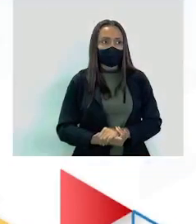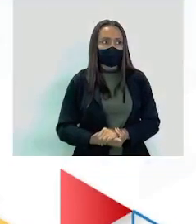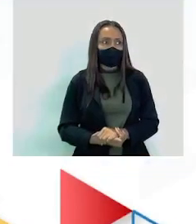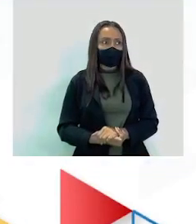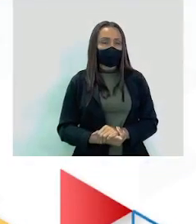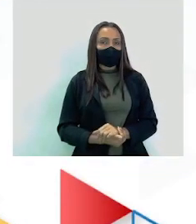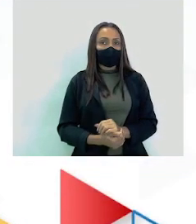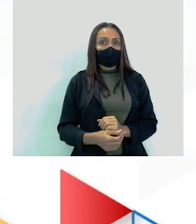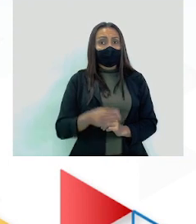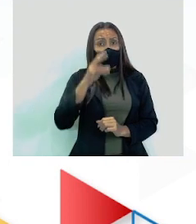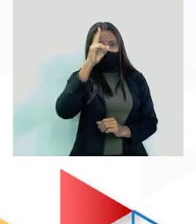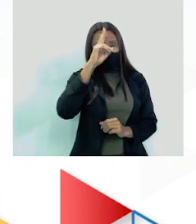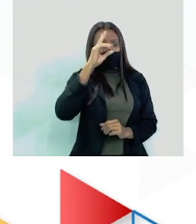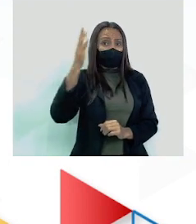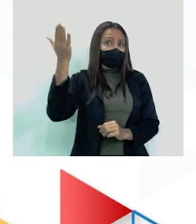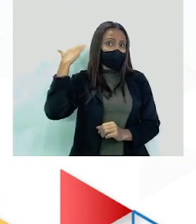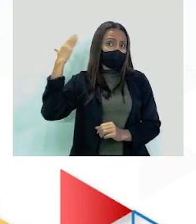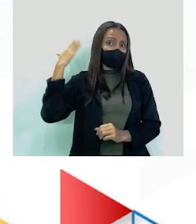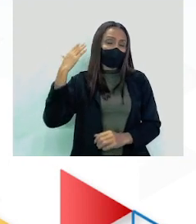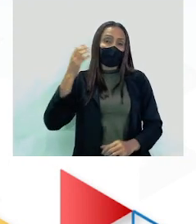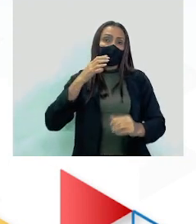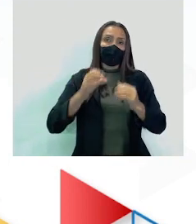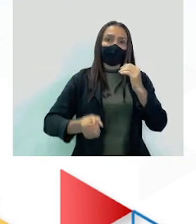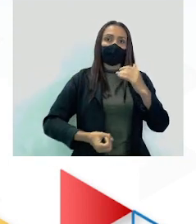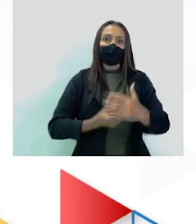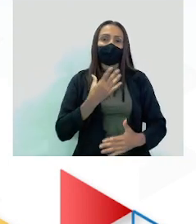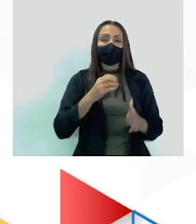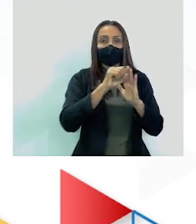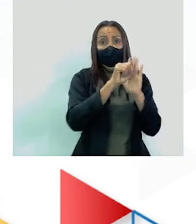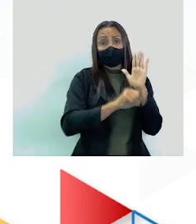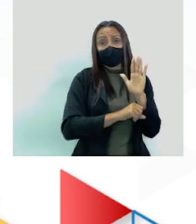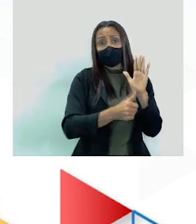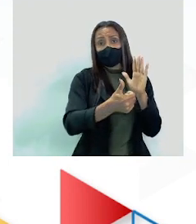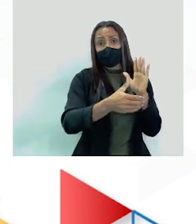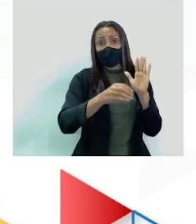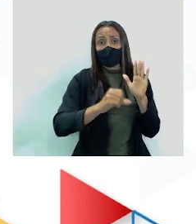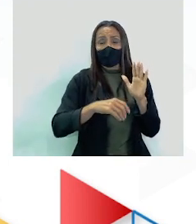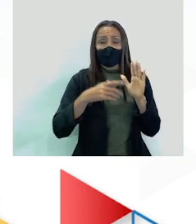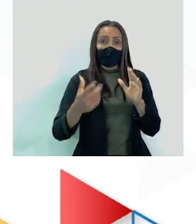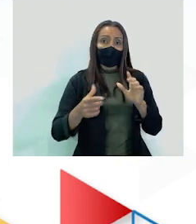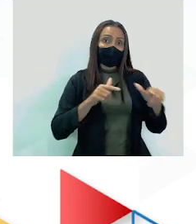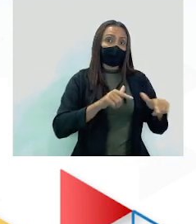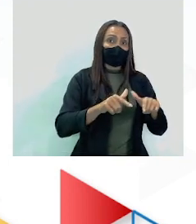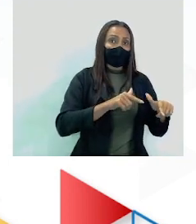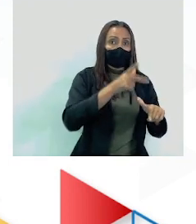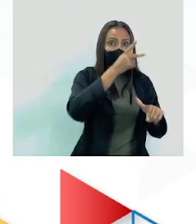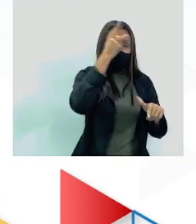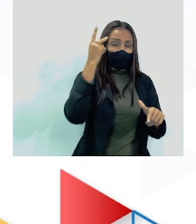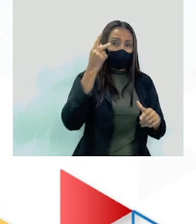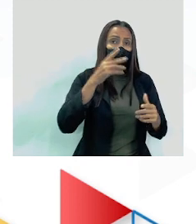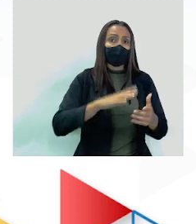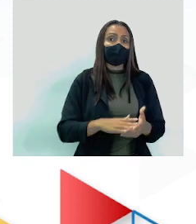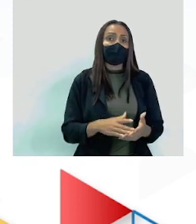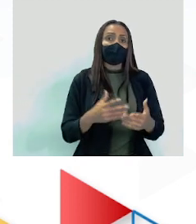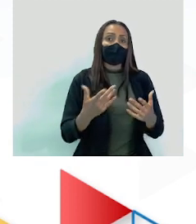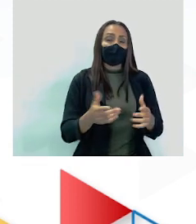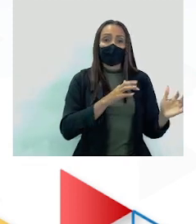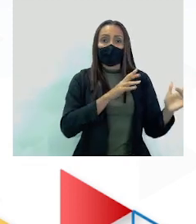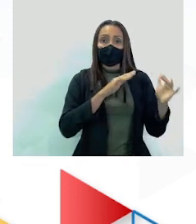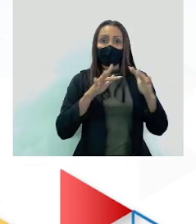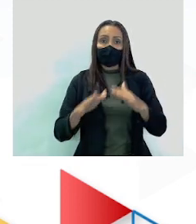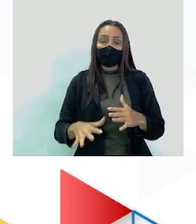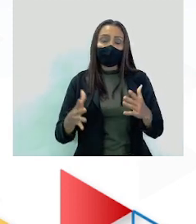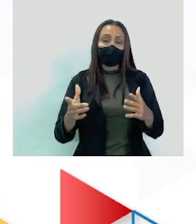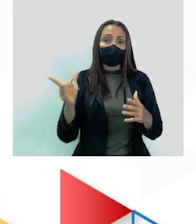A história do trekking é antiga, né, e teve origem só lá para o início do século XIX, através de trabalhadores holandeses que colonizaram a África do Sul,